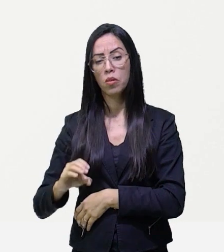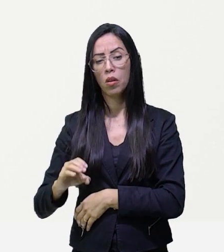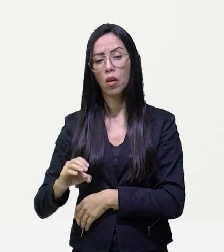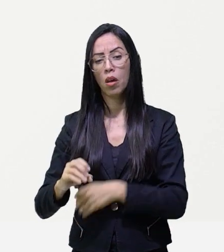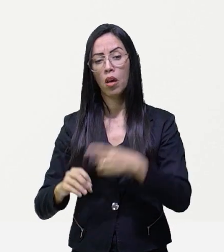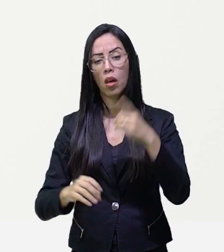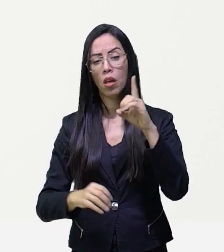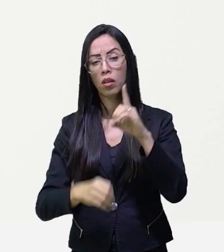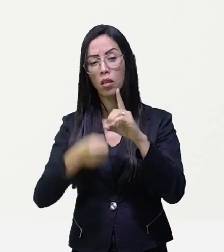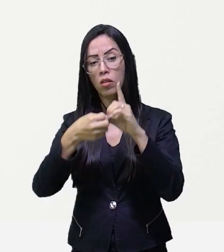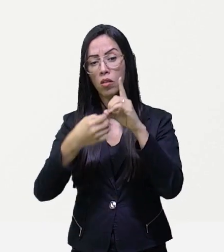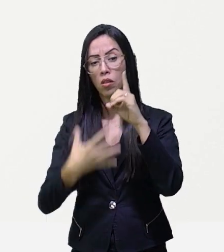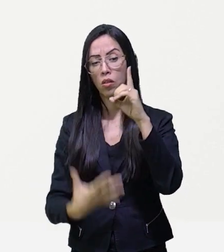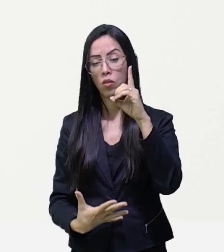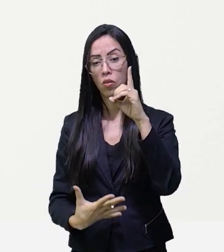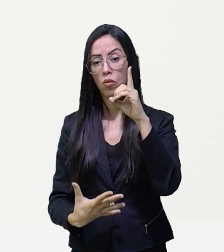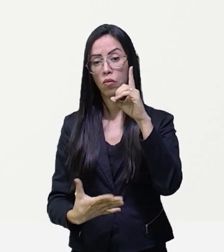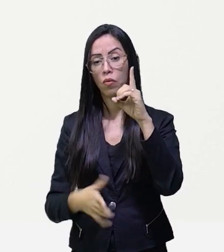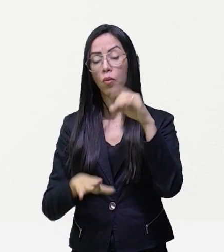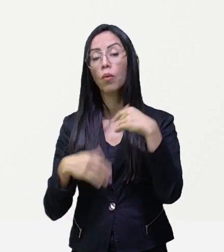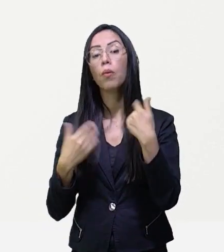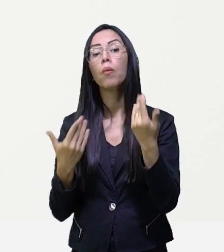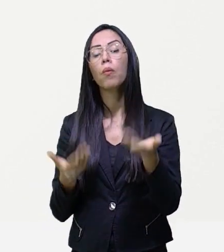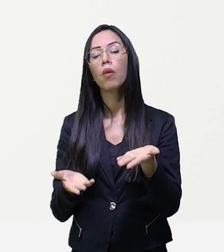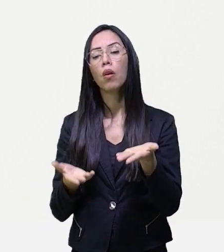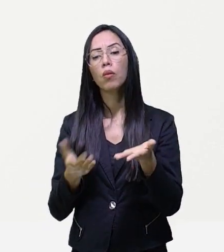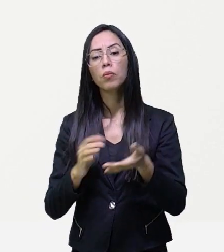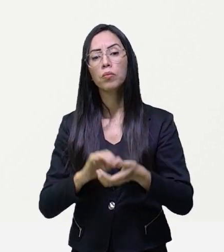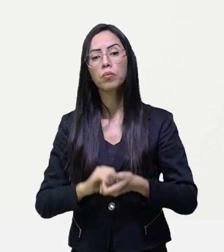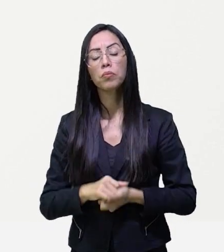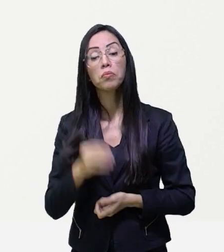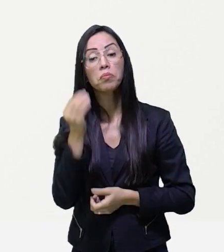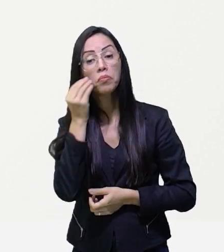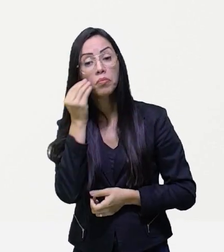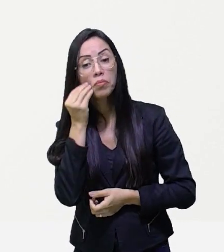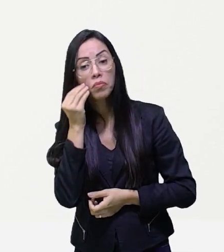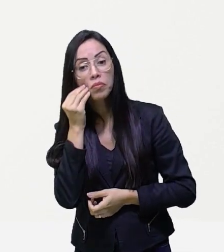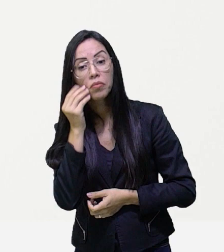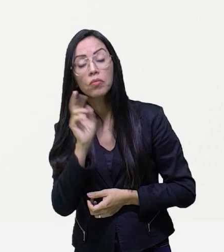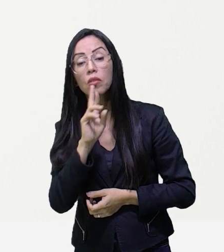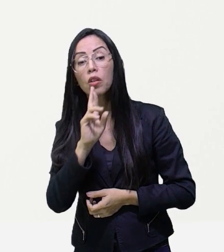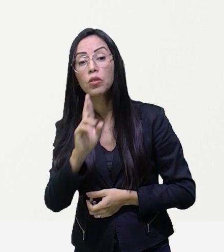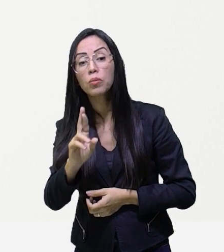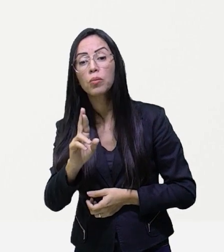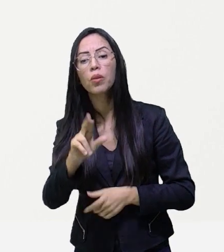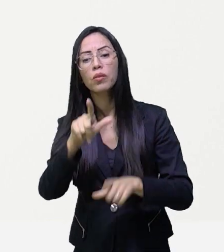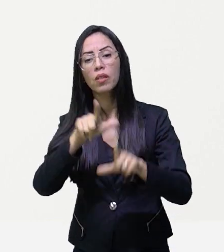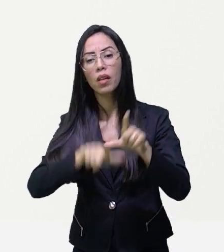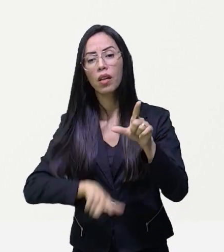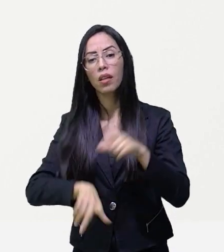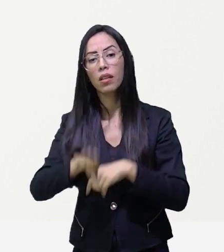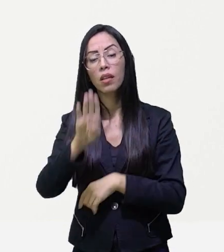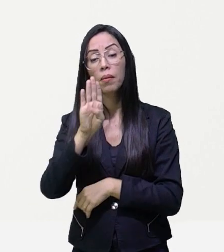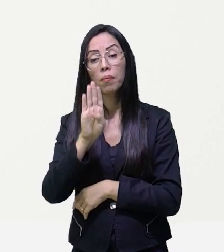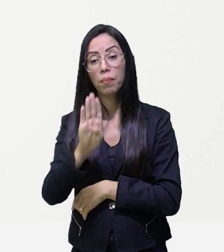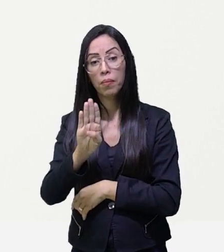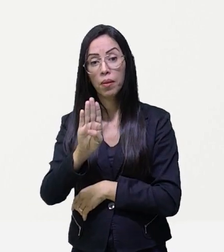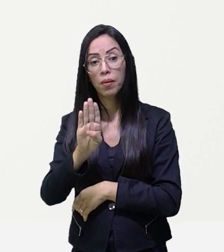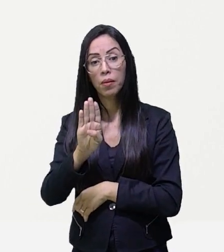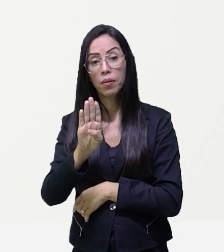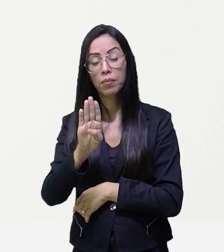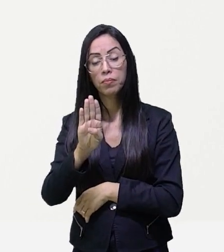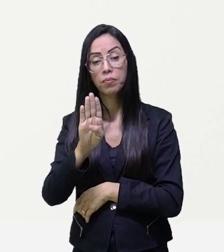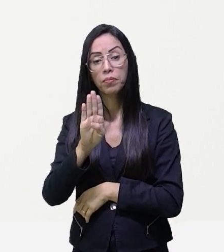é a letra C, descritivo? Vamos verificar se vocês acertaram? Letra D, crianças. Muito bem,